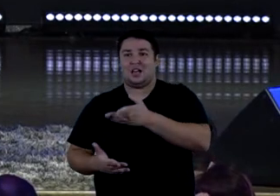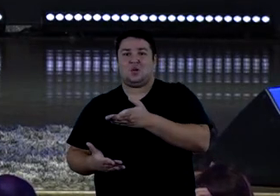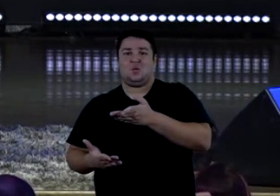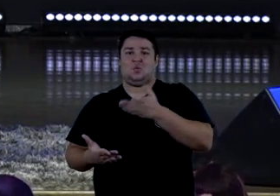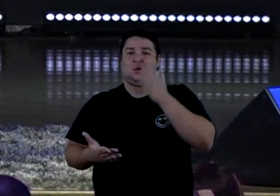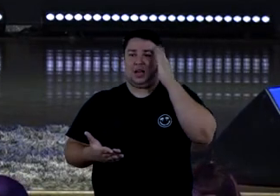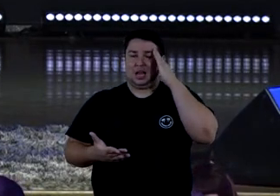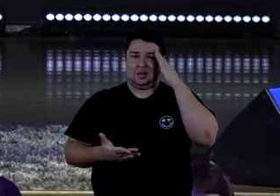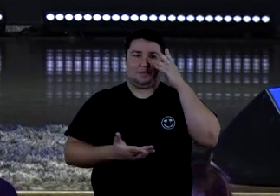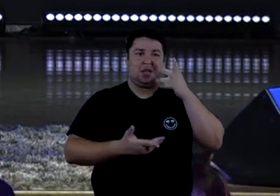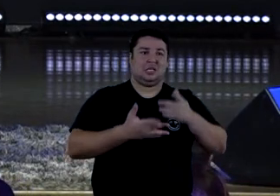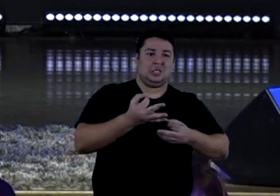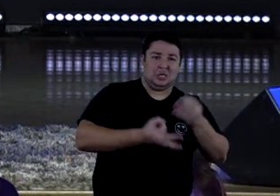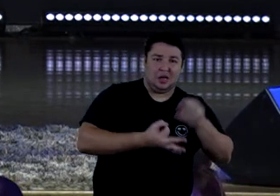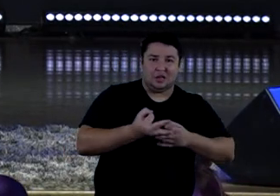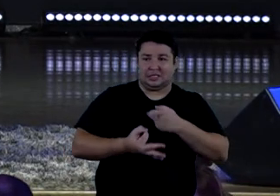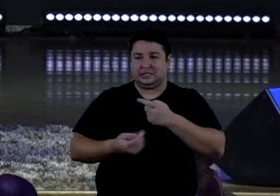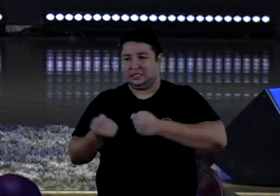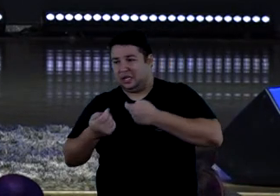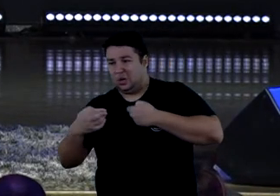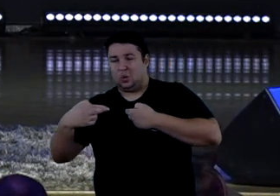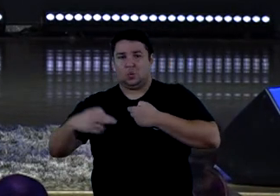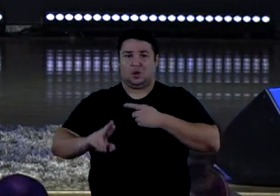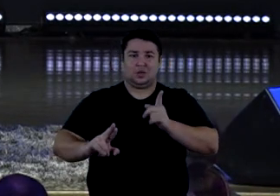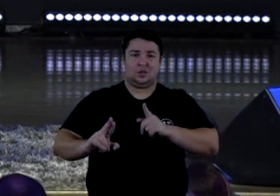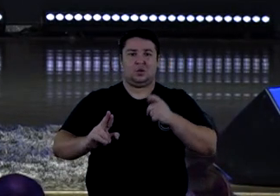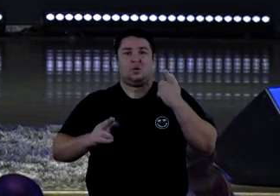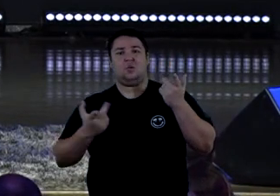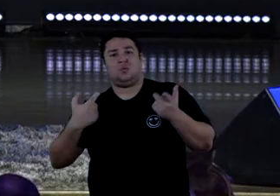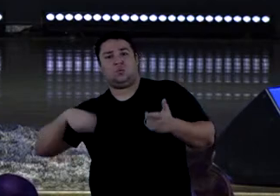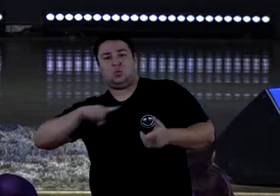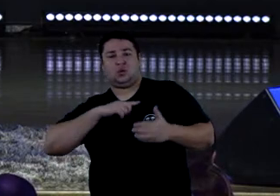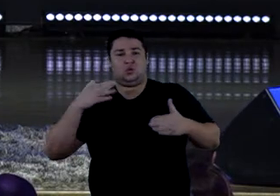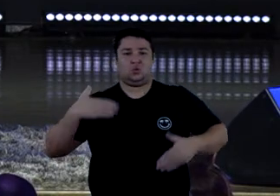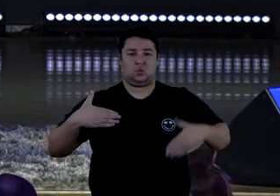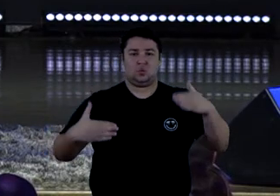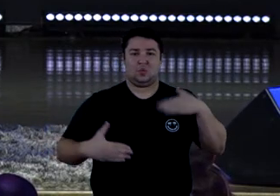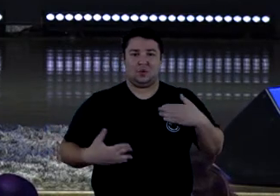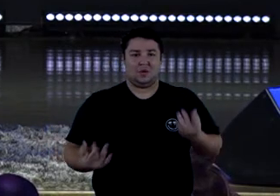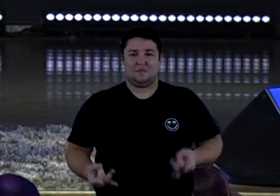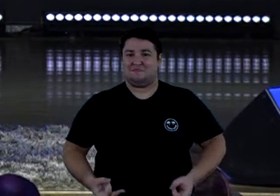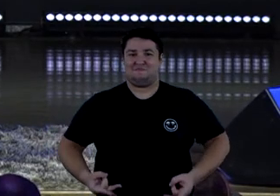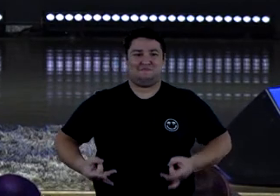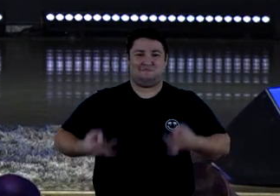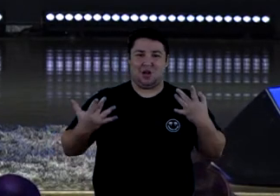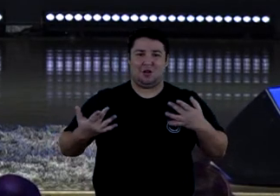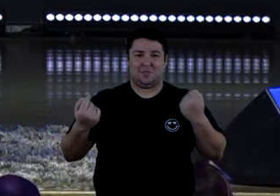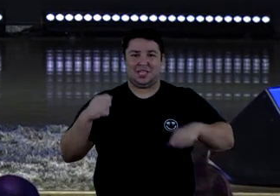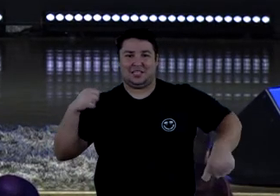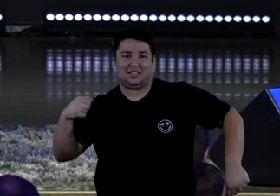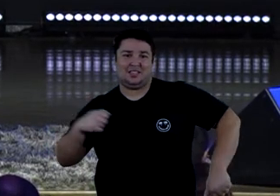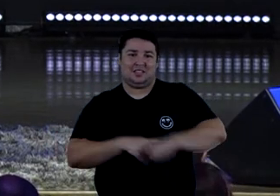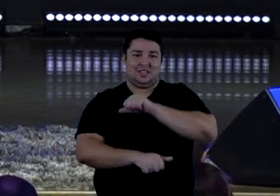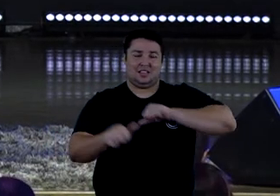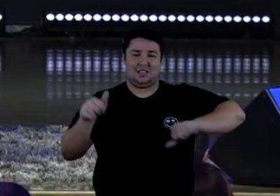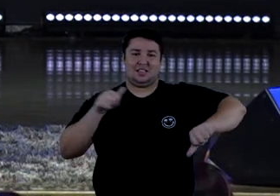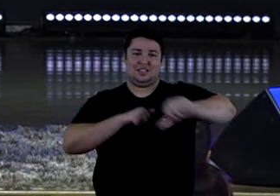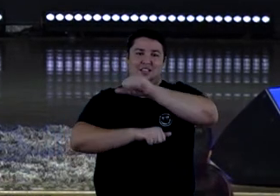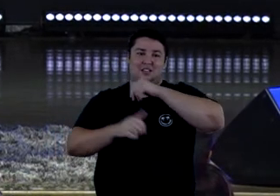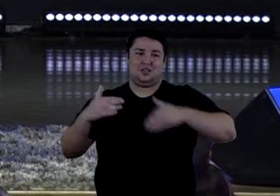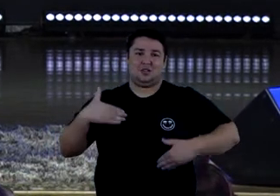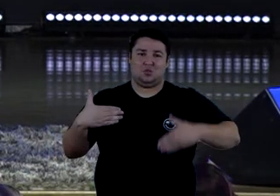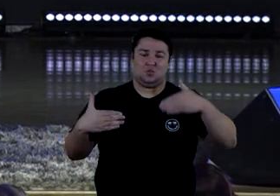com domesticação, com religiosidade. O nosso corpo mortal precisa ser transformado em um